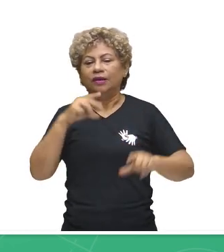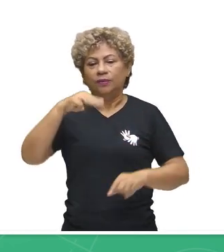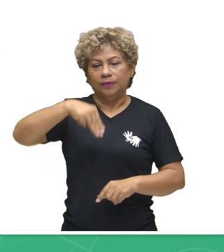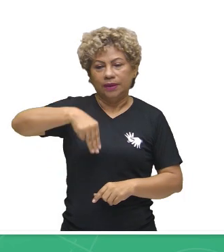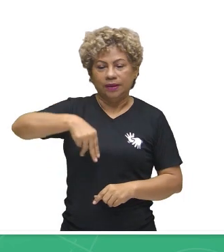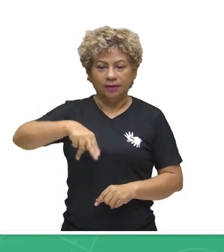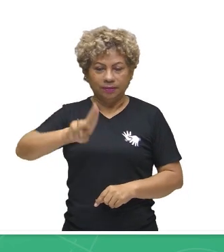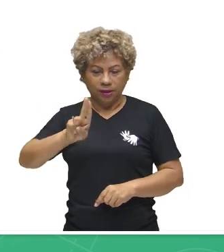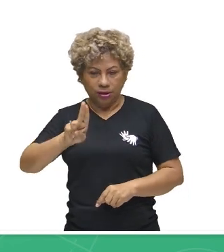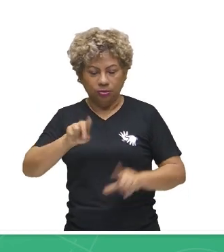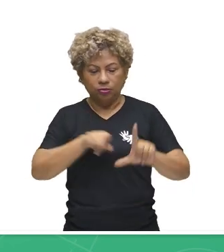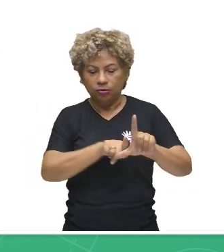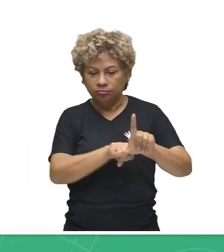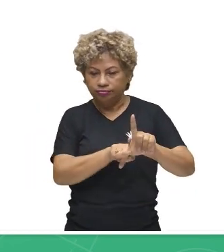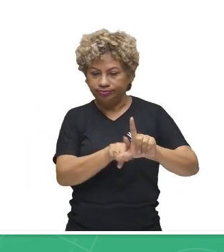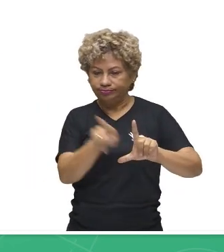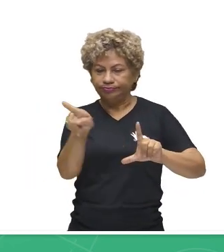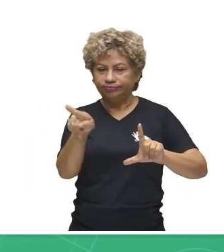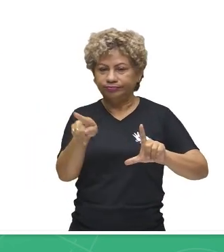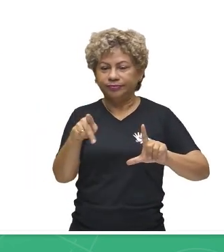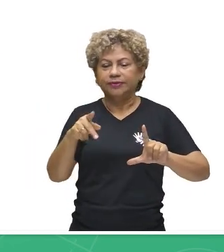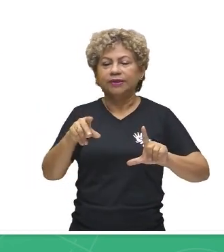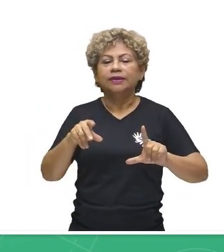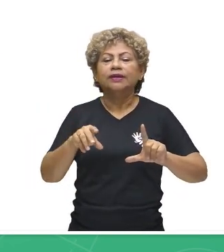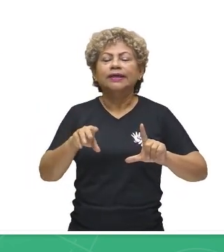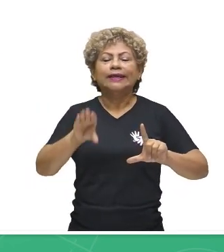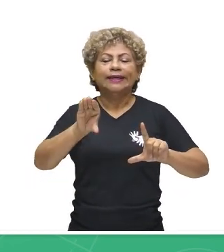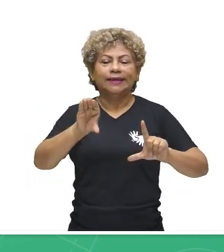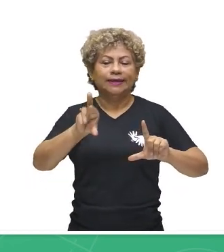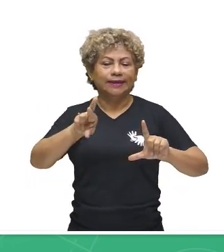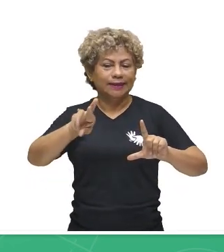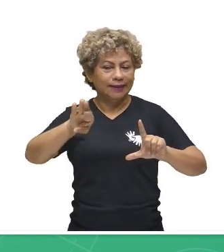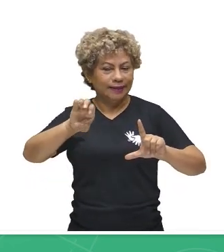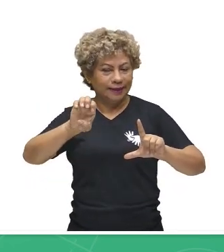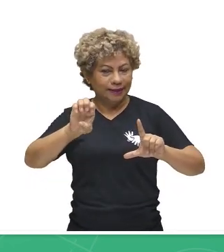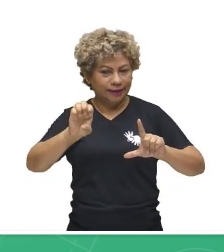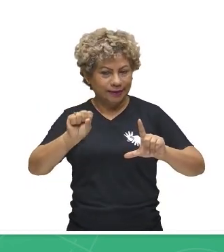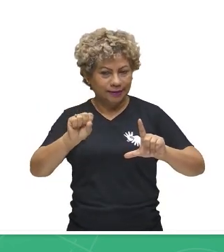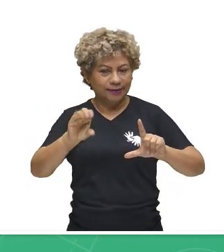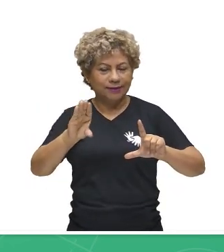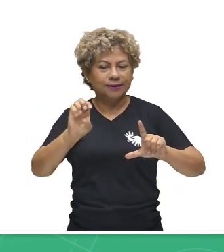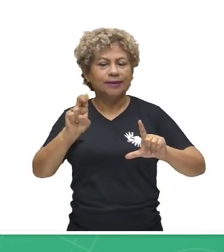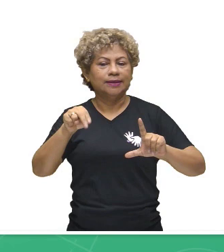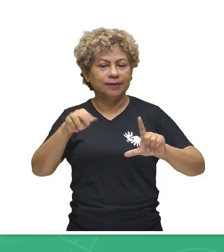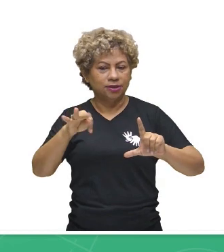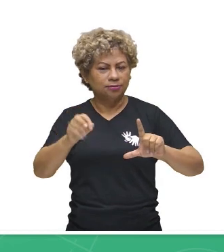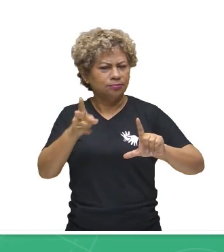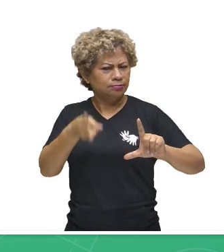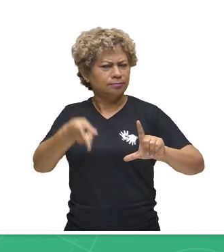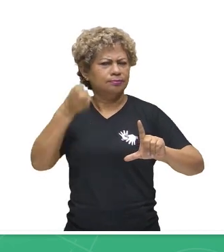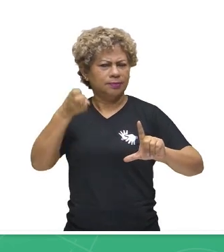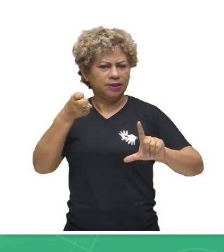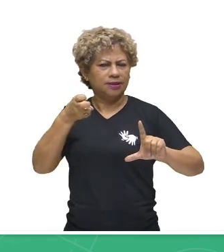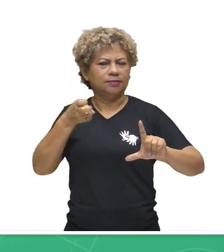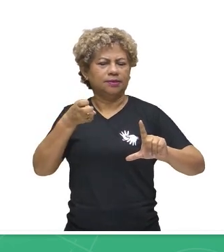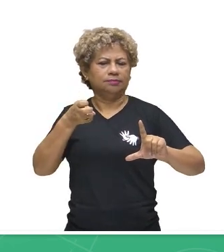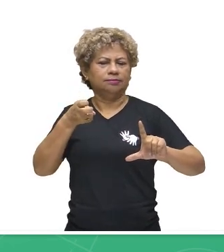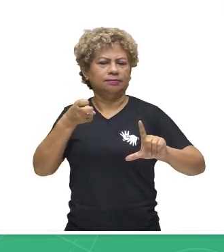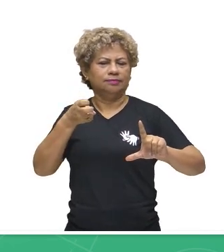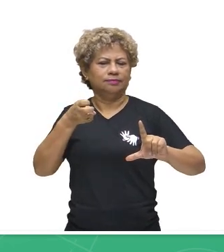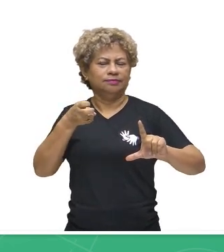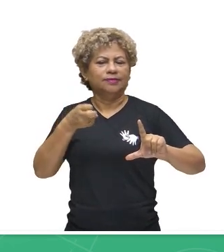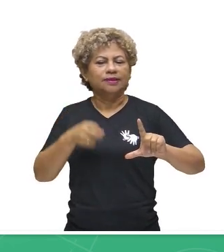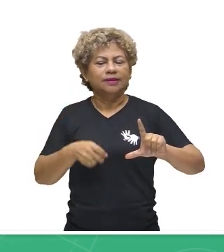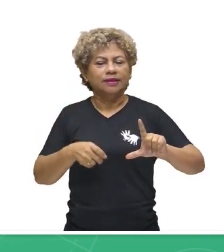função crescente, eu tenho uma reta crescente. Vejam, para a